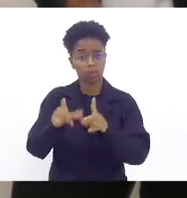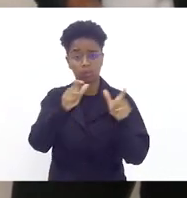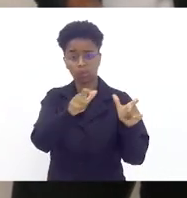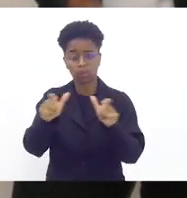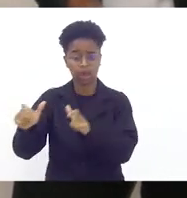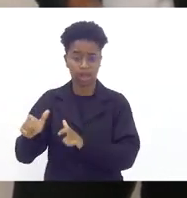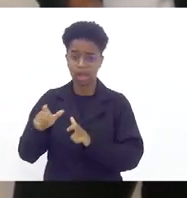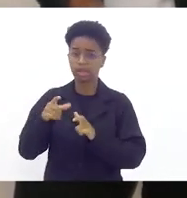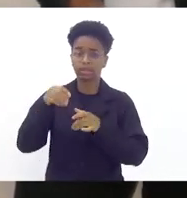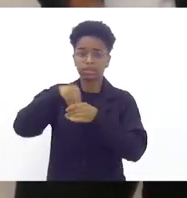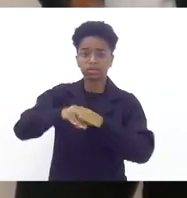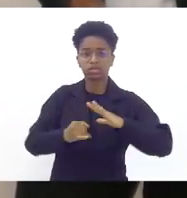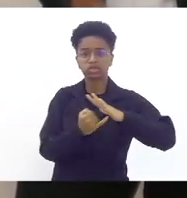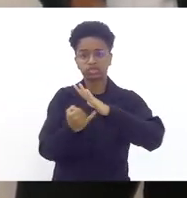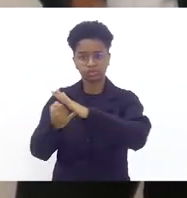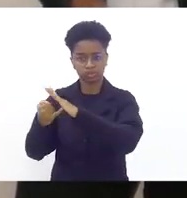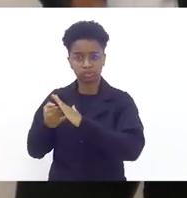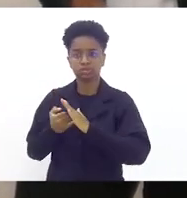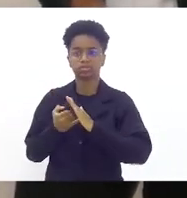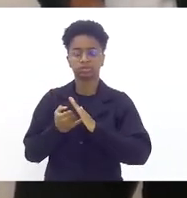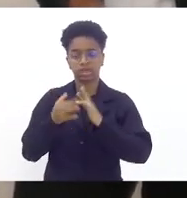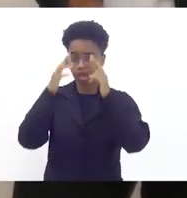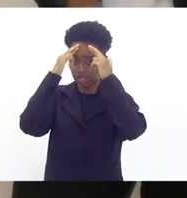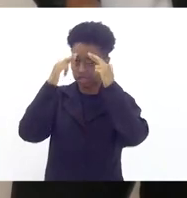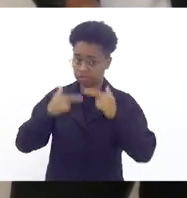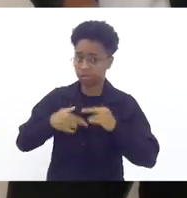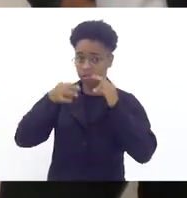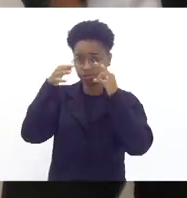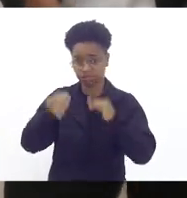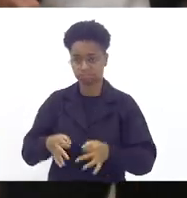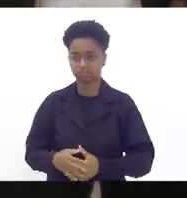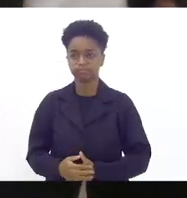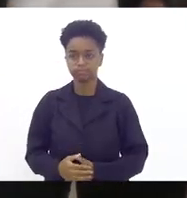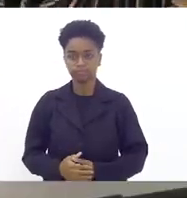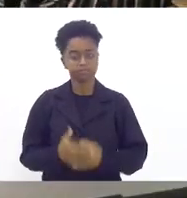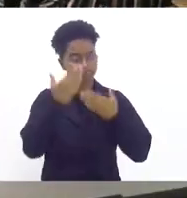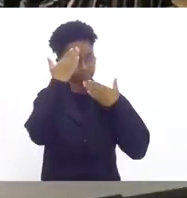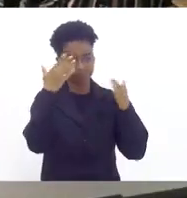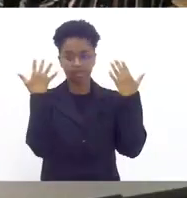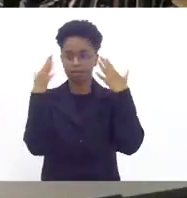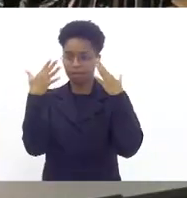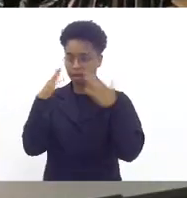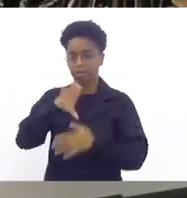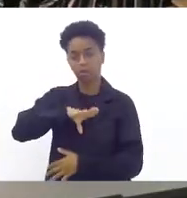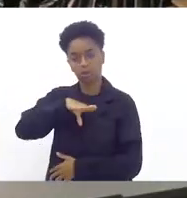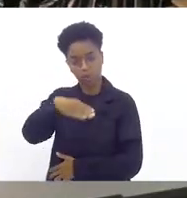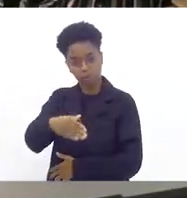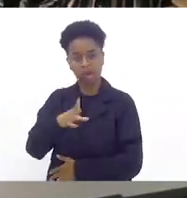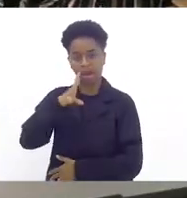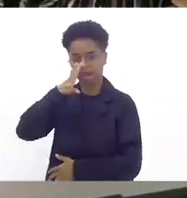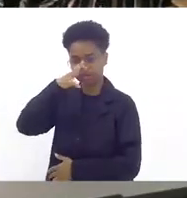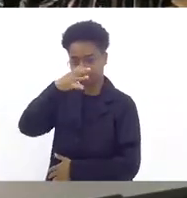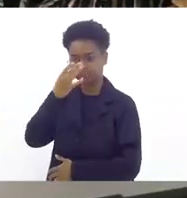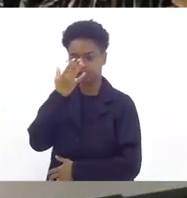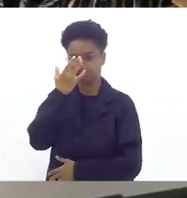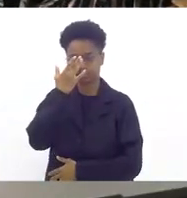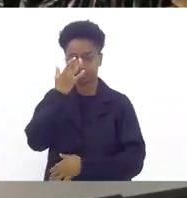locais, nessas instituições, com respeito e dignidade. Muito obrigado. Parabéns pela sua coragem e persistência.